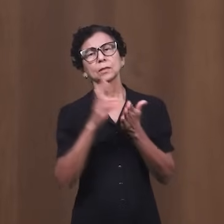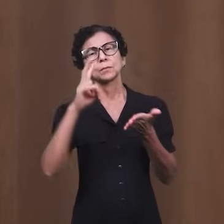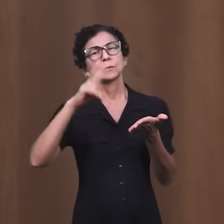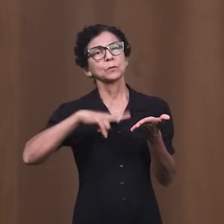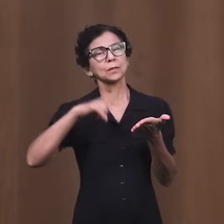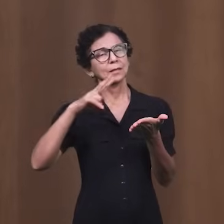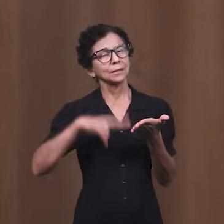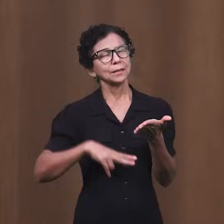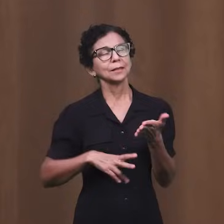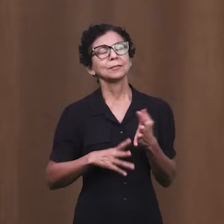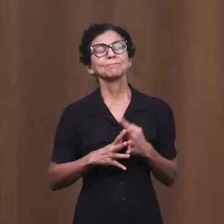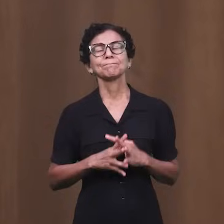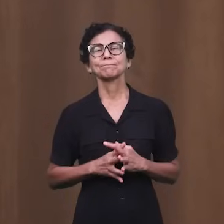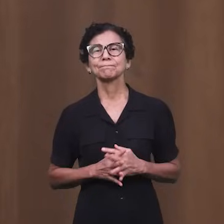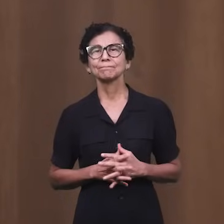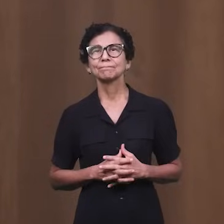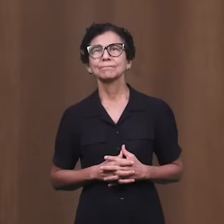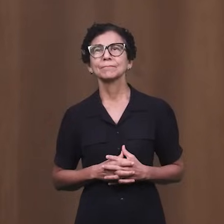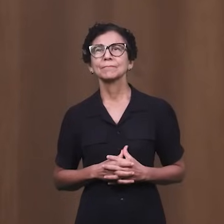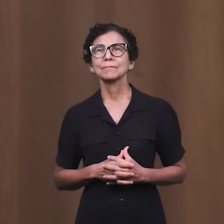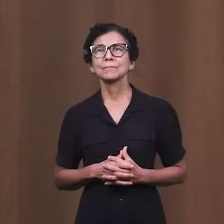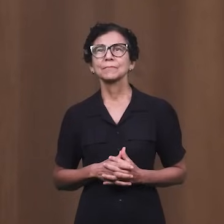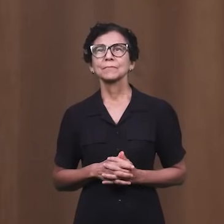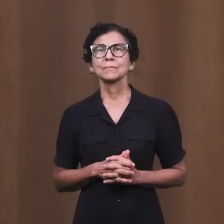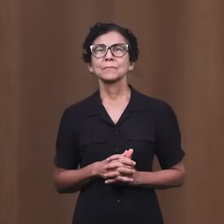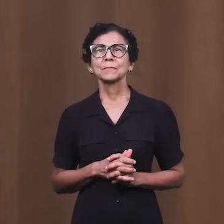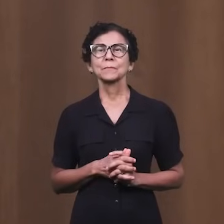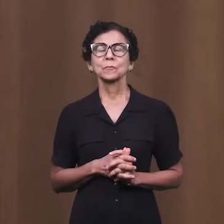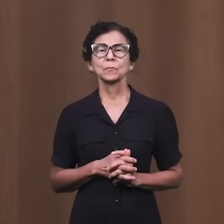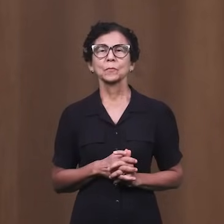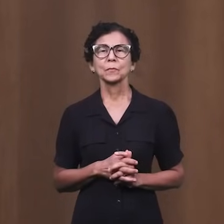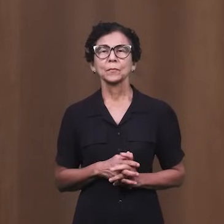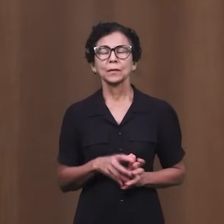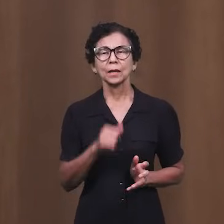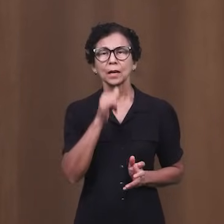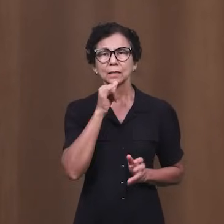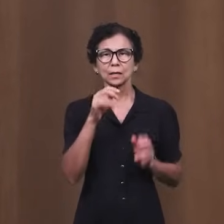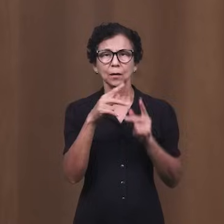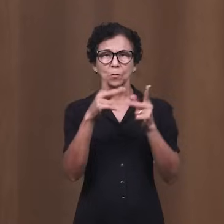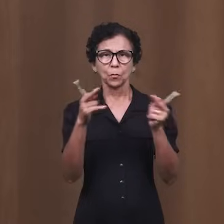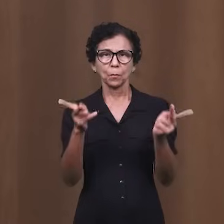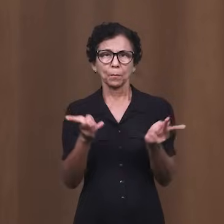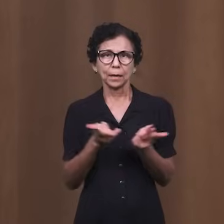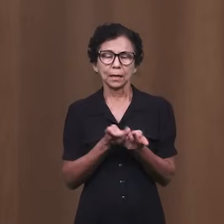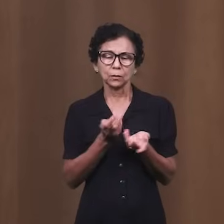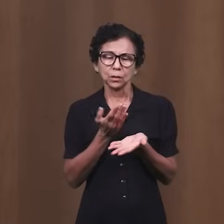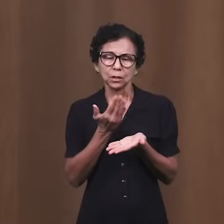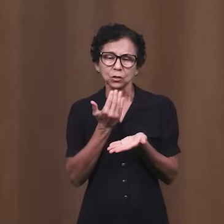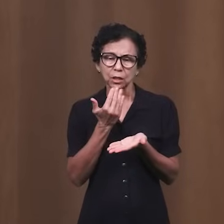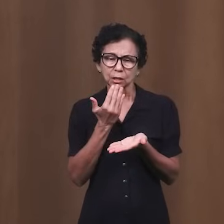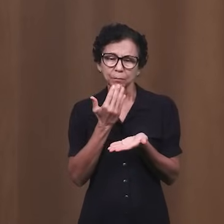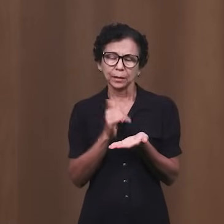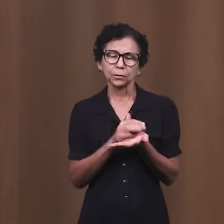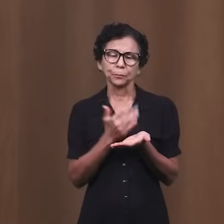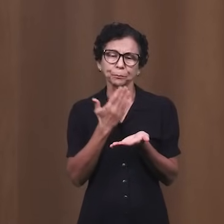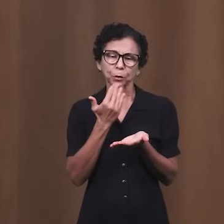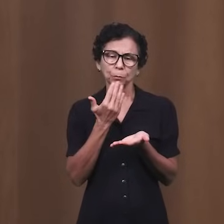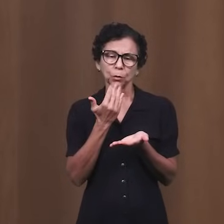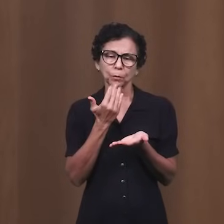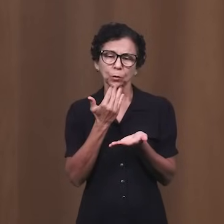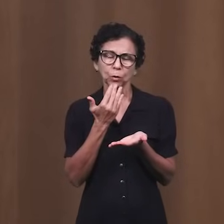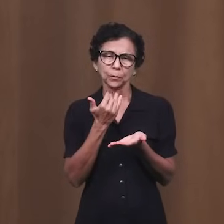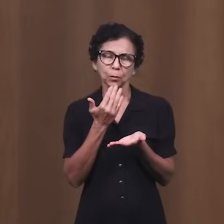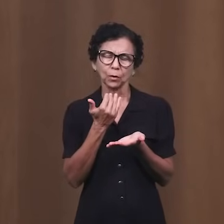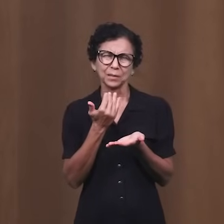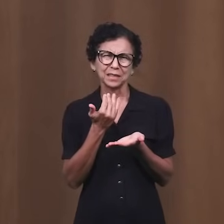as maneiras porque um prato de comida por mais too que seja uma hora você se farta